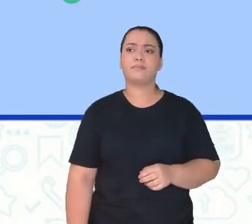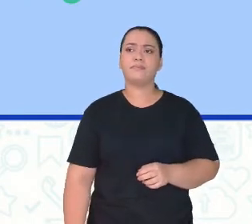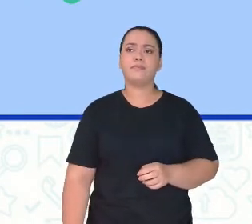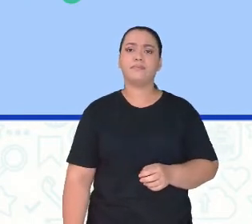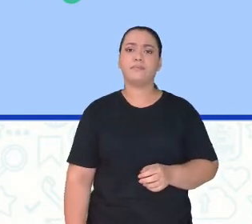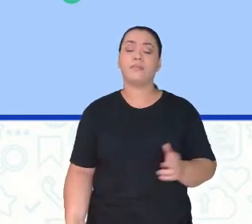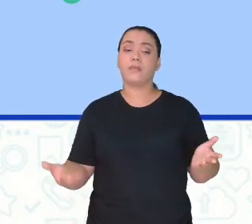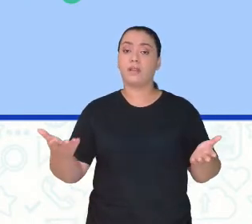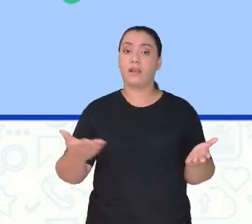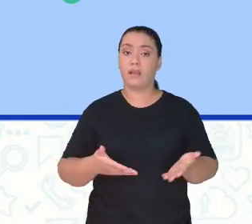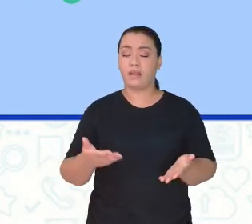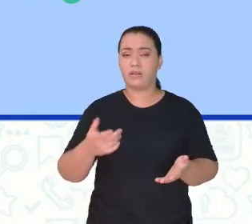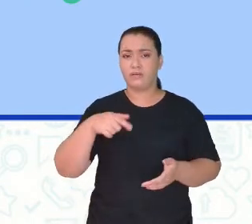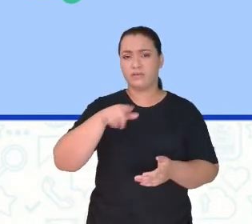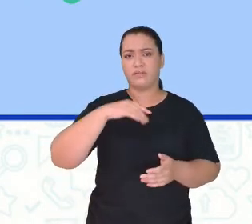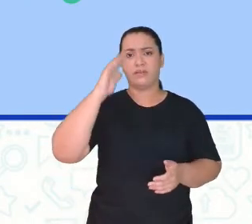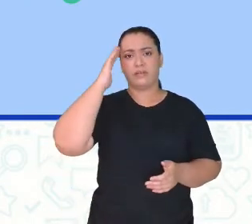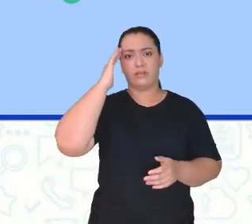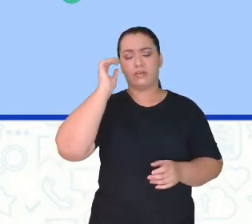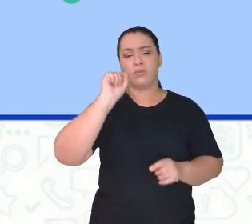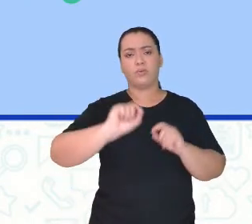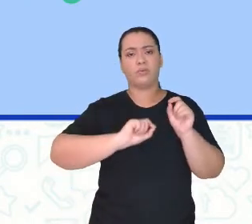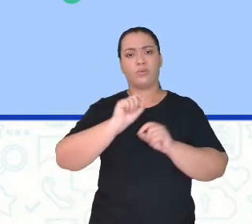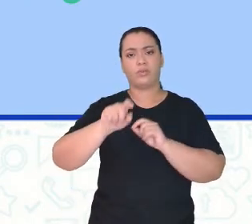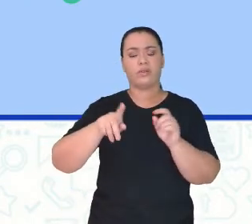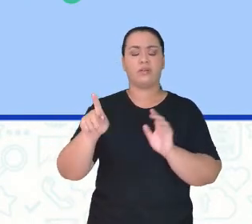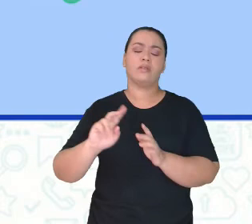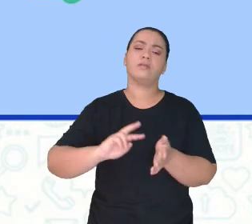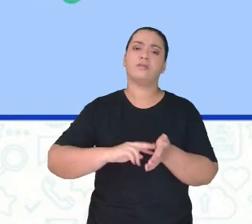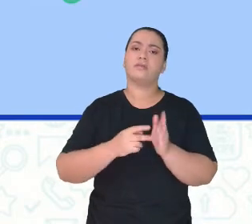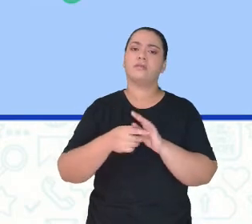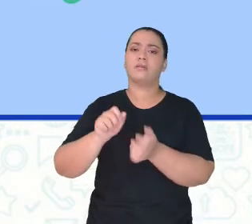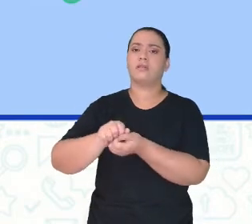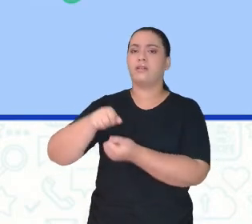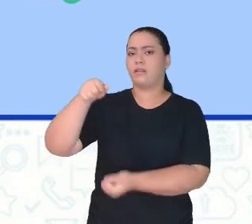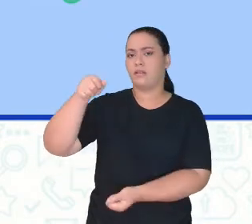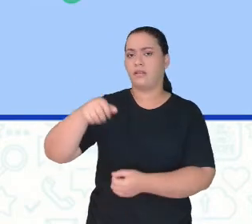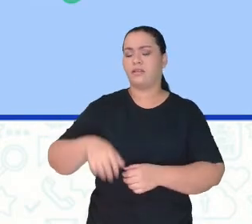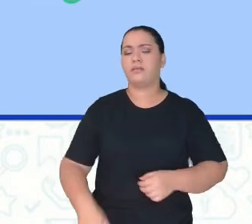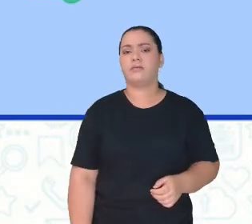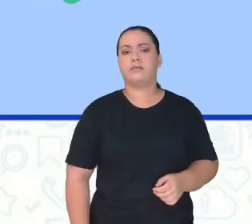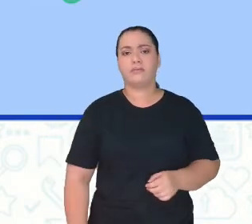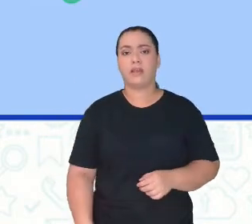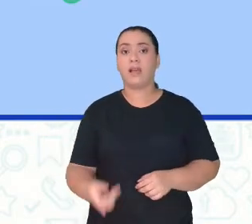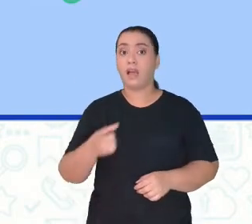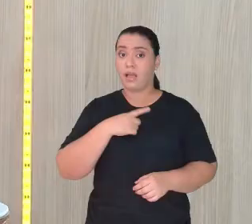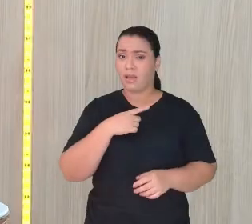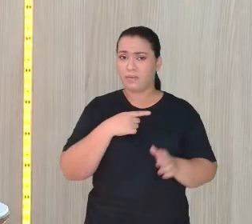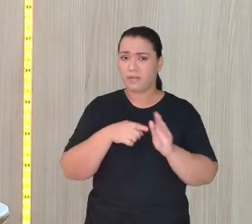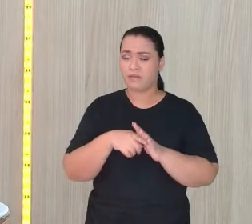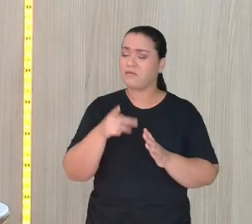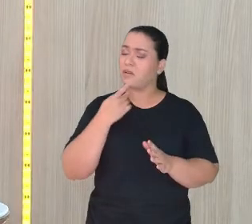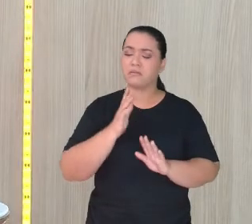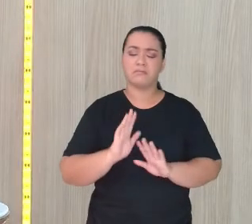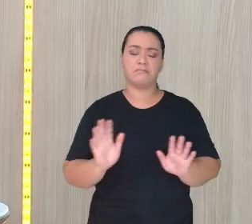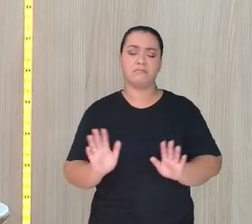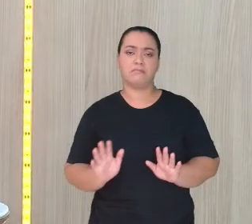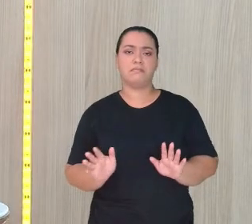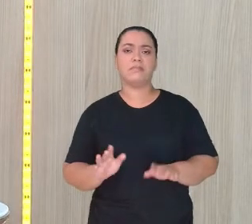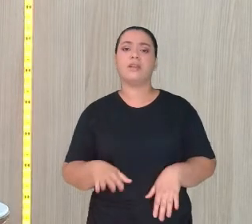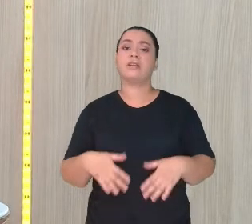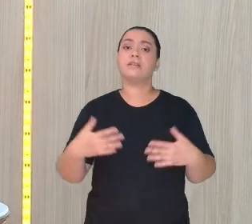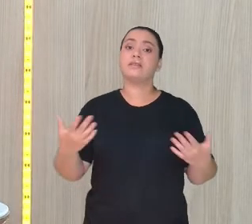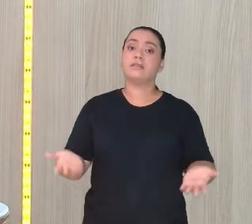tá tudo tranquilo sobre o que é cartaz. Professora Adriana, temos perguntas no chat? Até o momento, não. Sabine está aqui. Pronto.